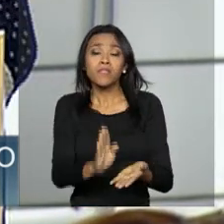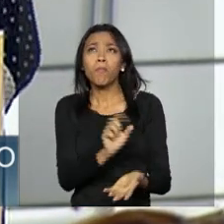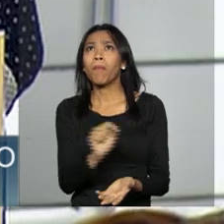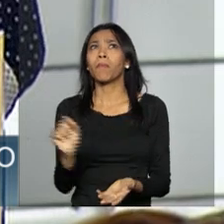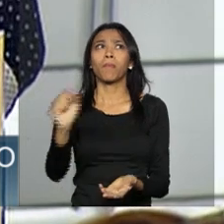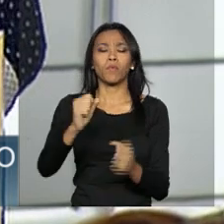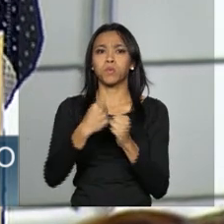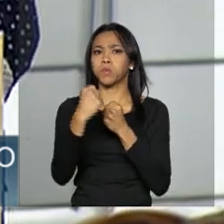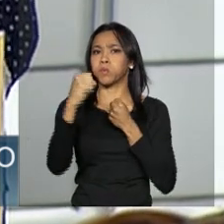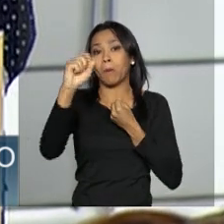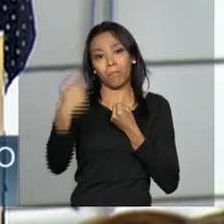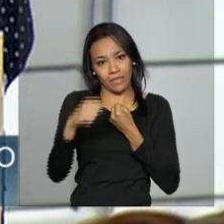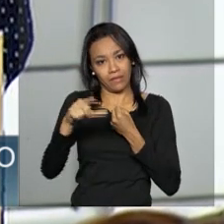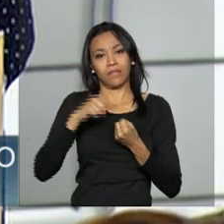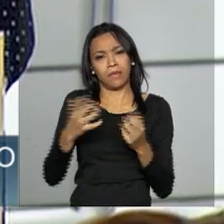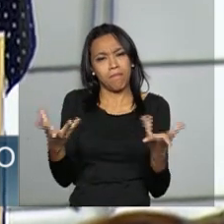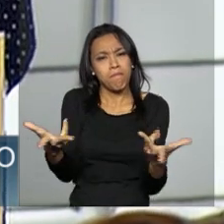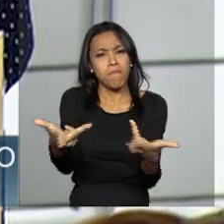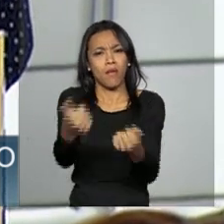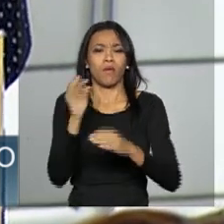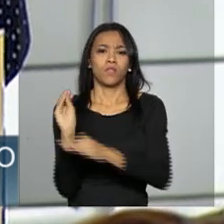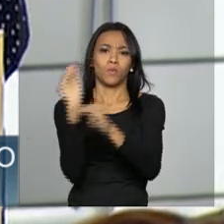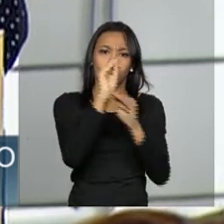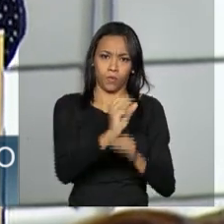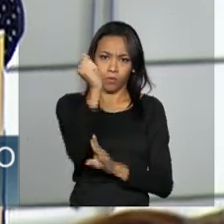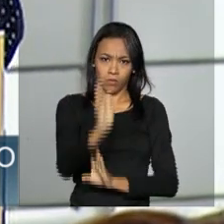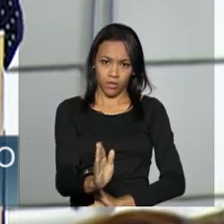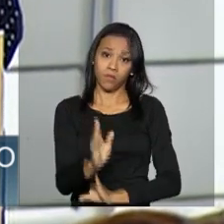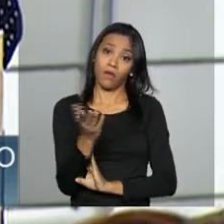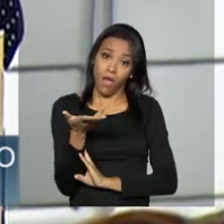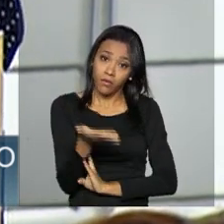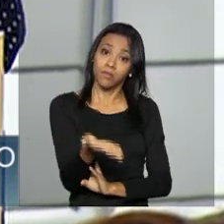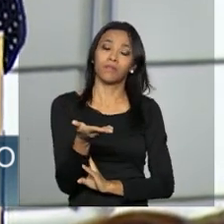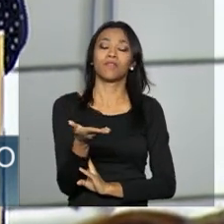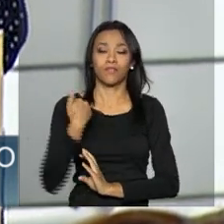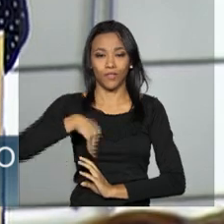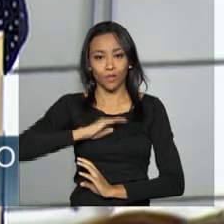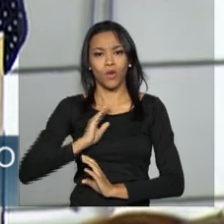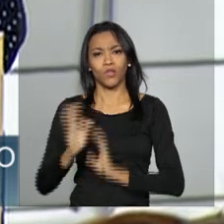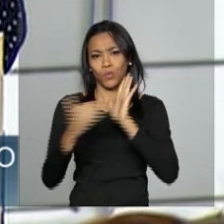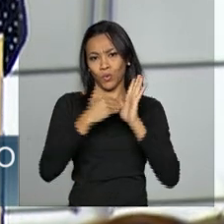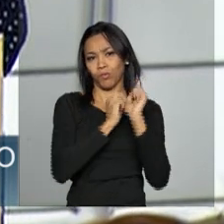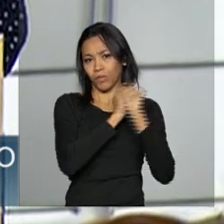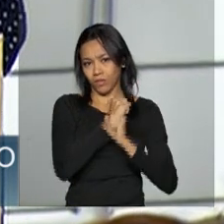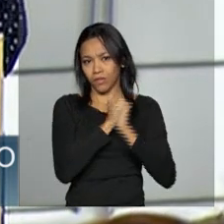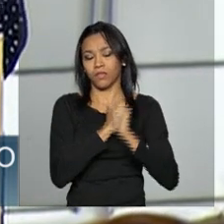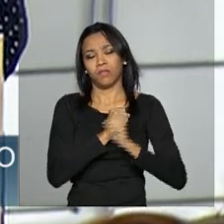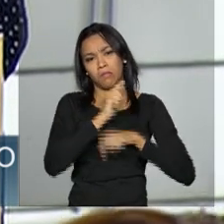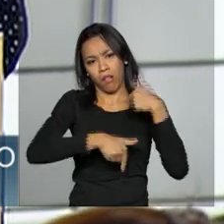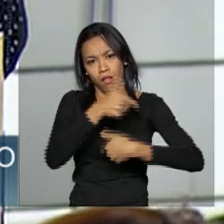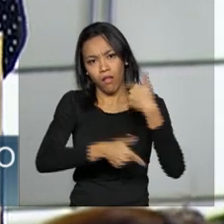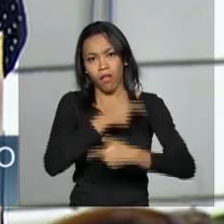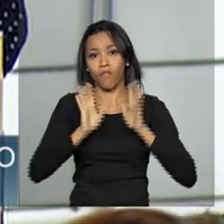cuja defesa precisa ser aprimorada continuamente. É isso que temos feito nos últimos anos na política